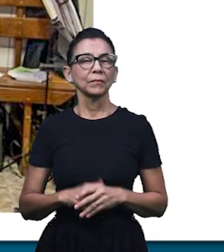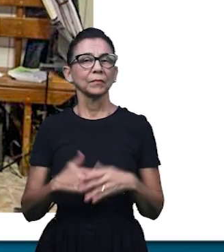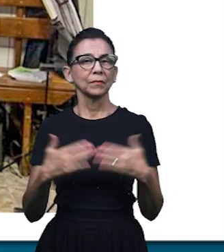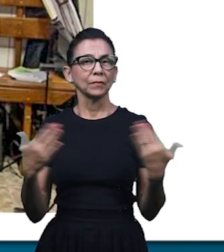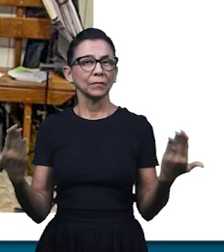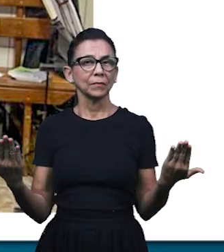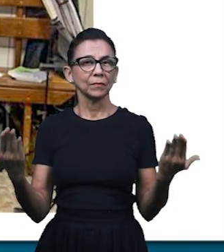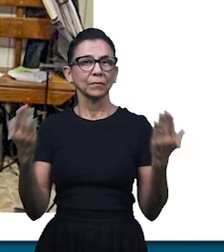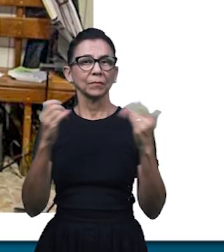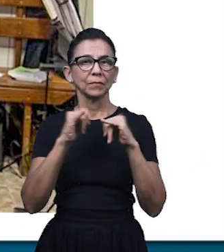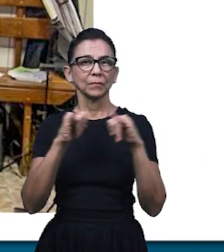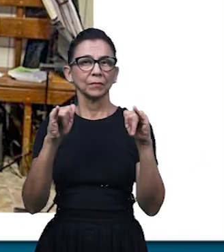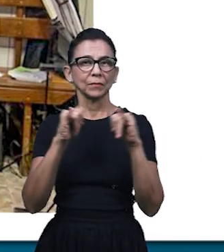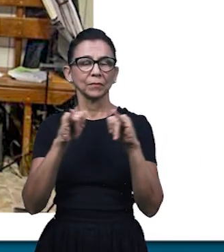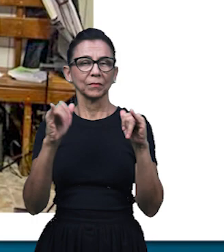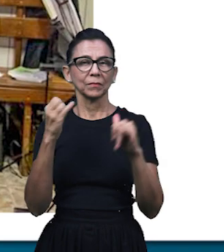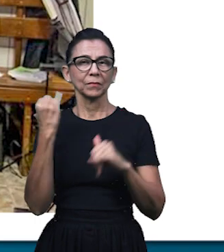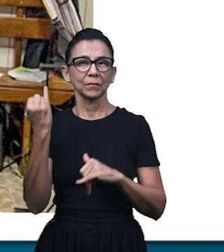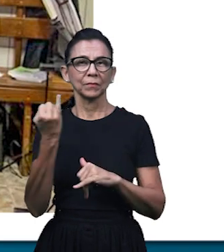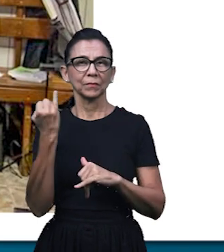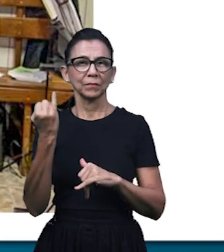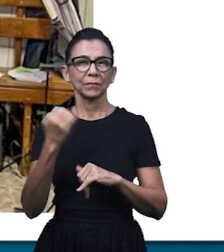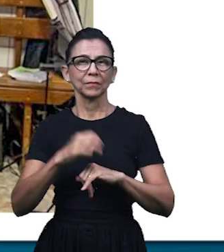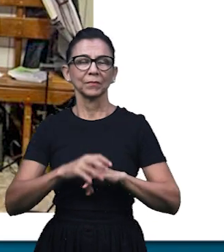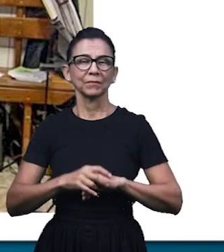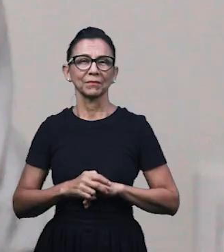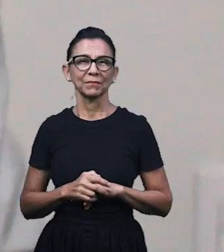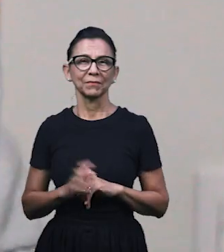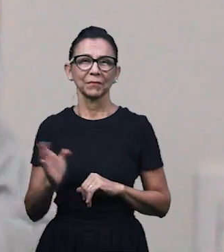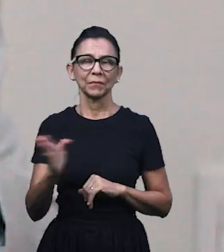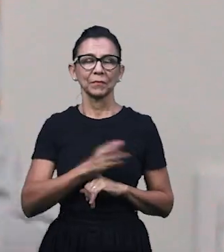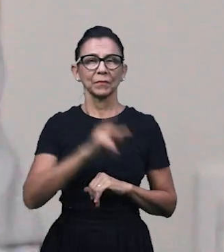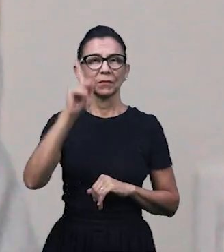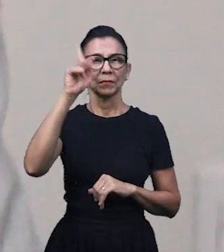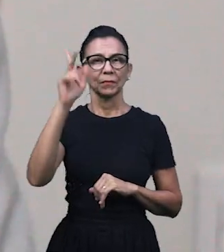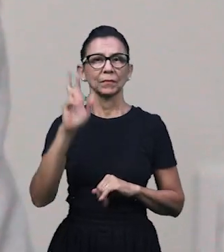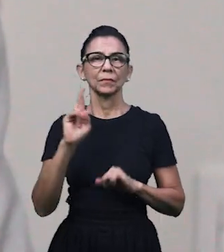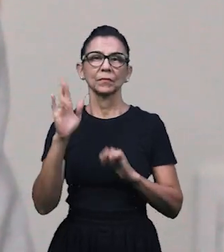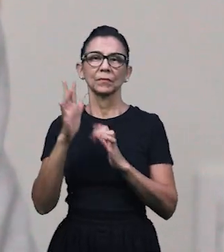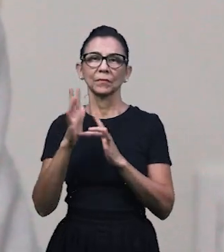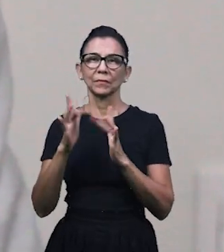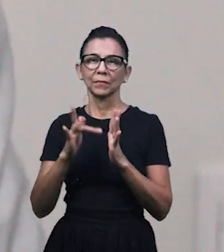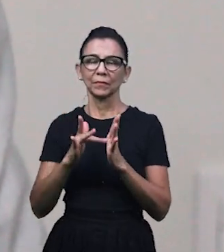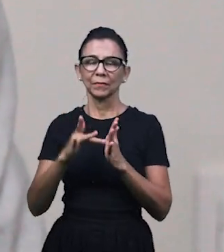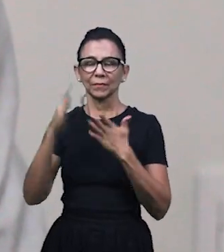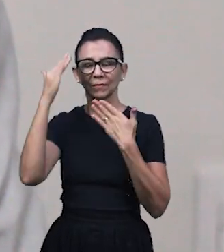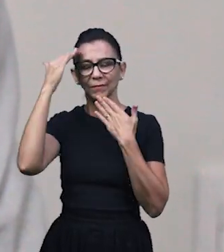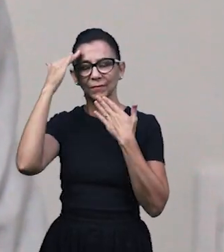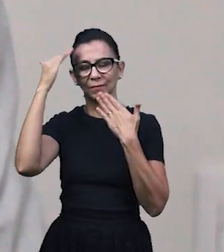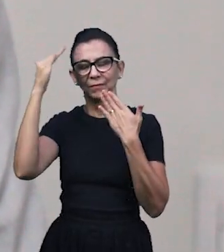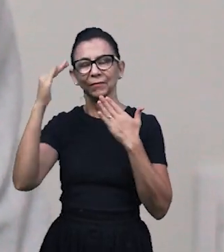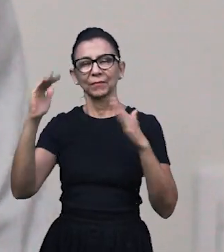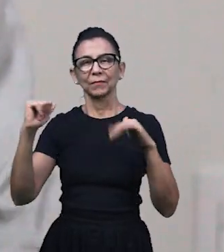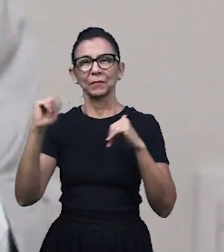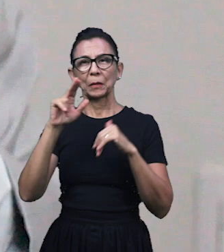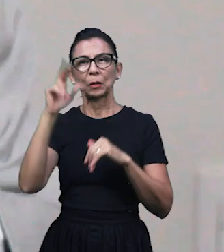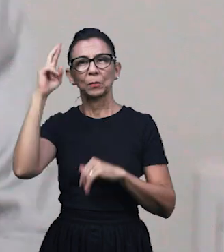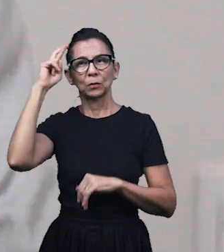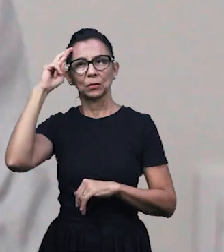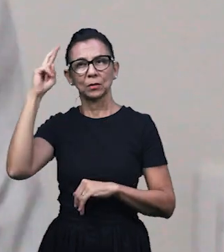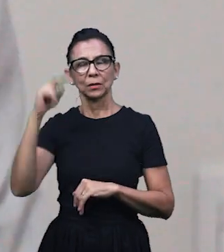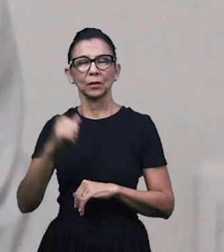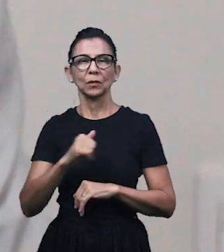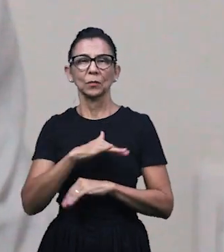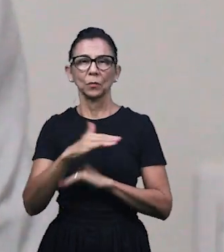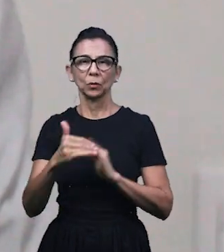do noroeste do estado. A paz do Senhor Jesus. Obrigado, Márcio. Louvado seja o Senhor por aquilo que o Senhor